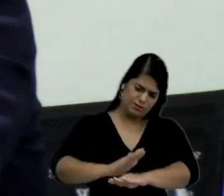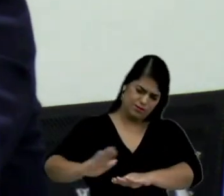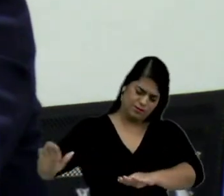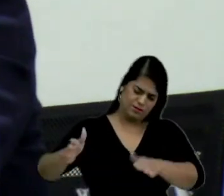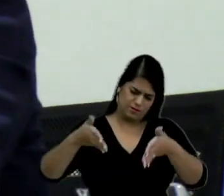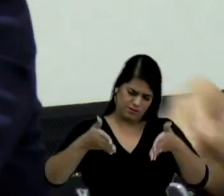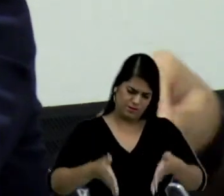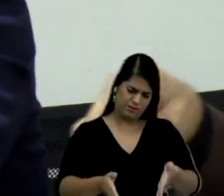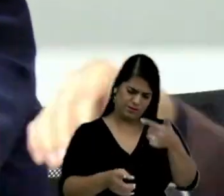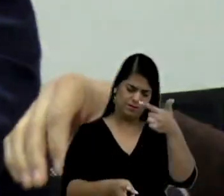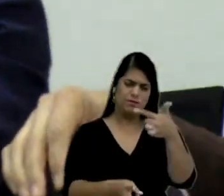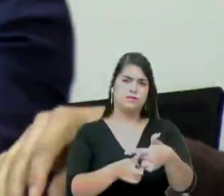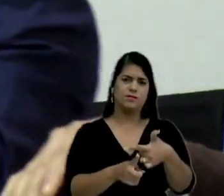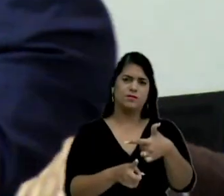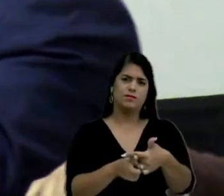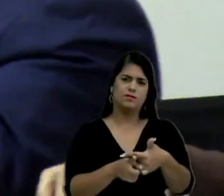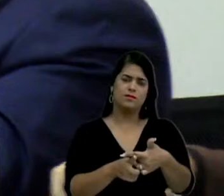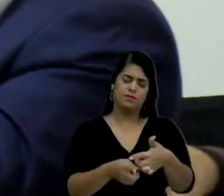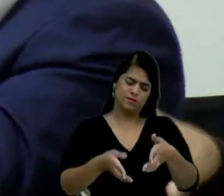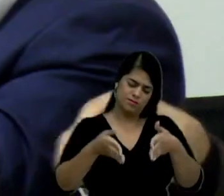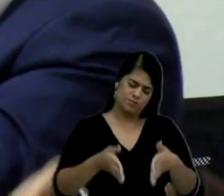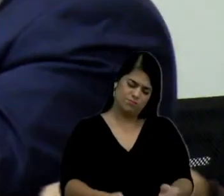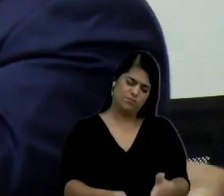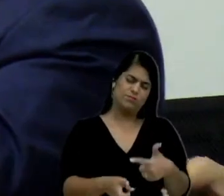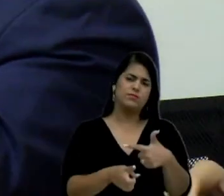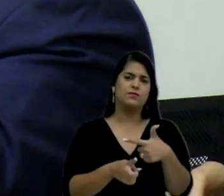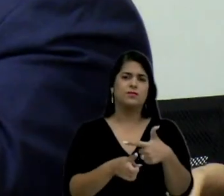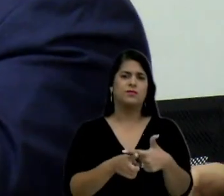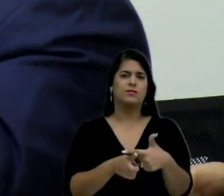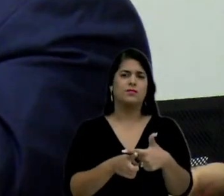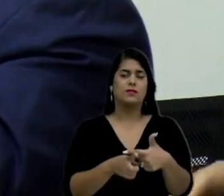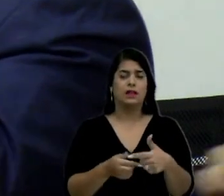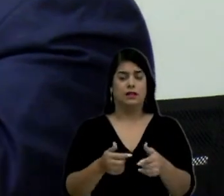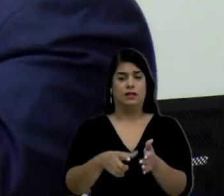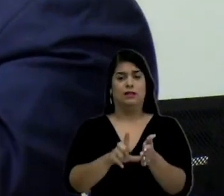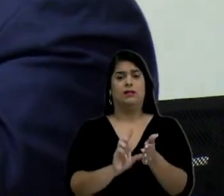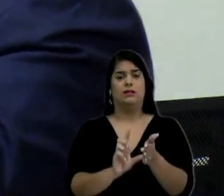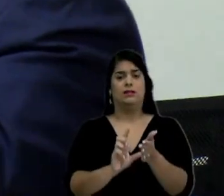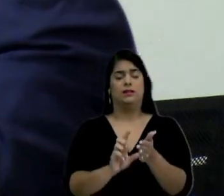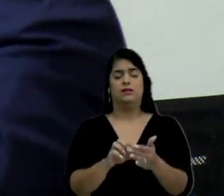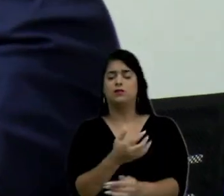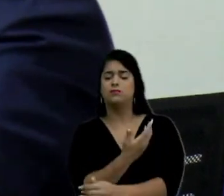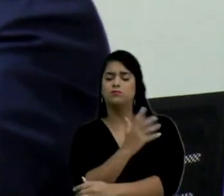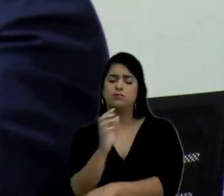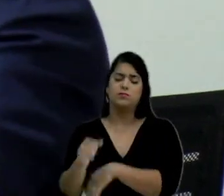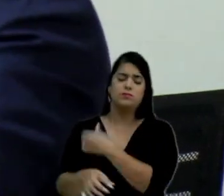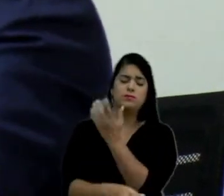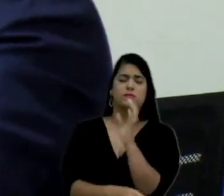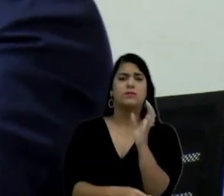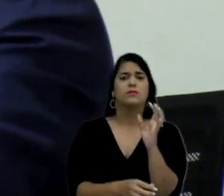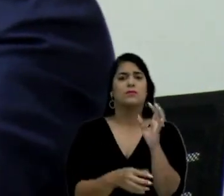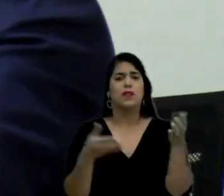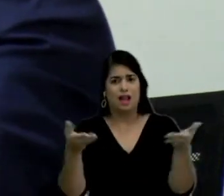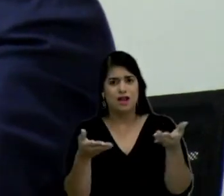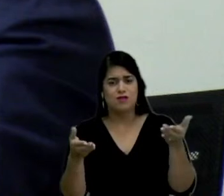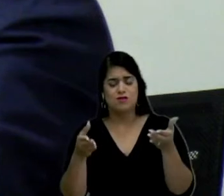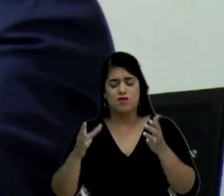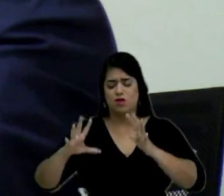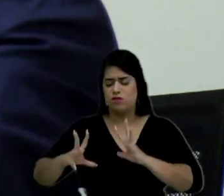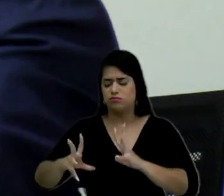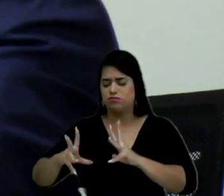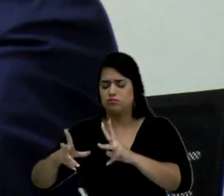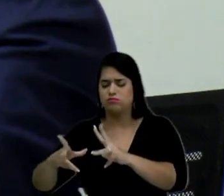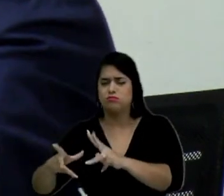mato e fazendo o piso naquele lugar que era o mato ela tá fazendo fazendo mutirão lá e colocando o